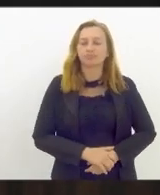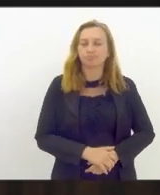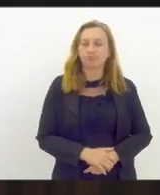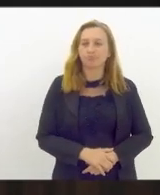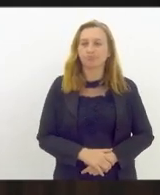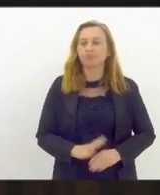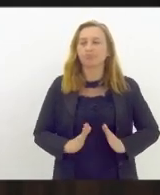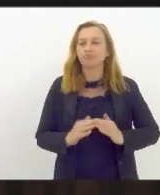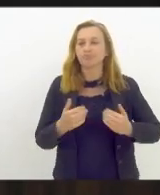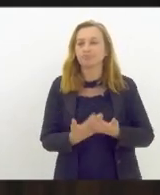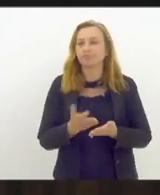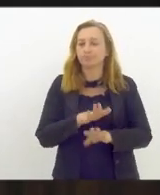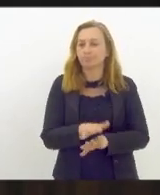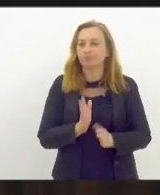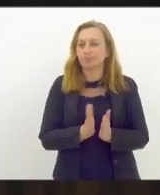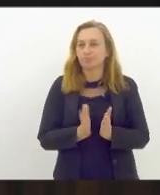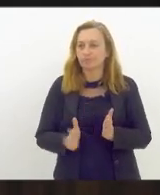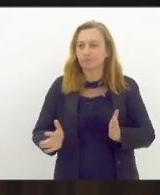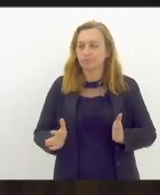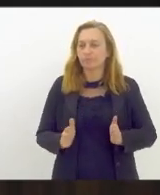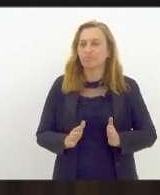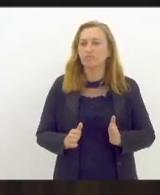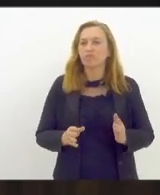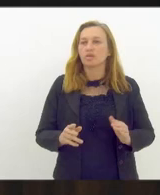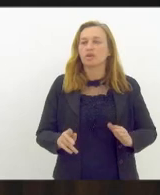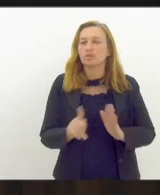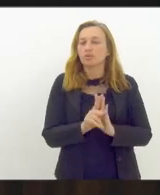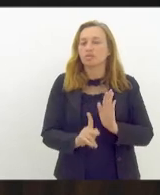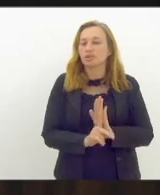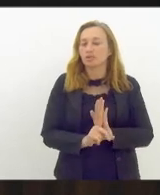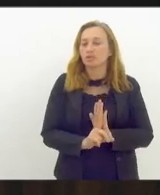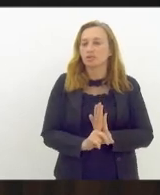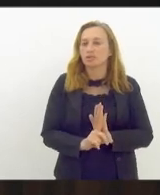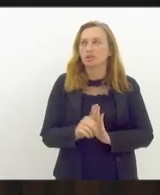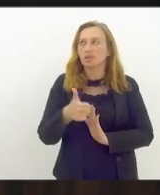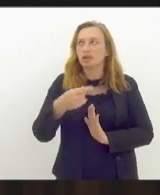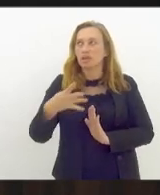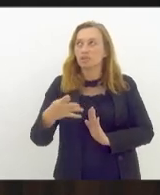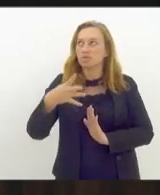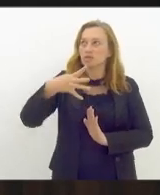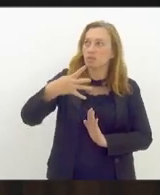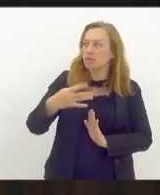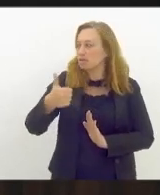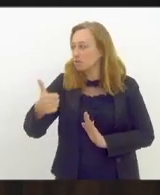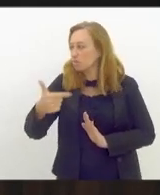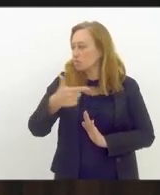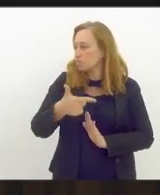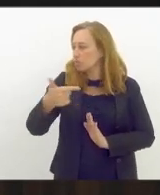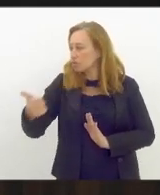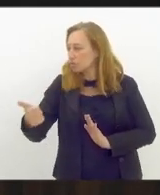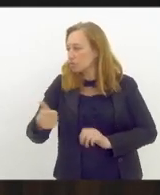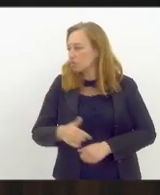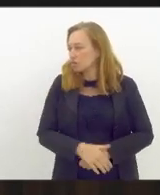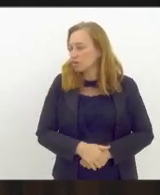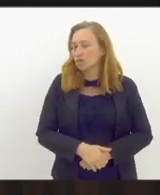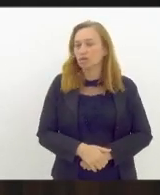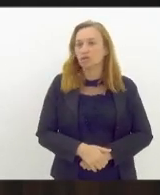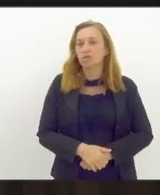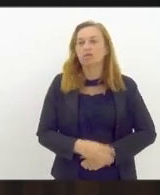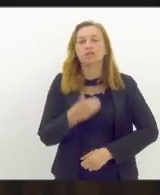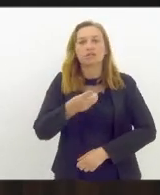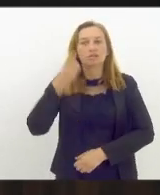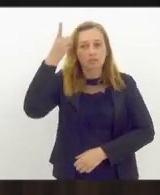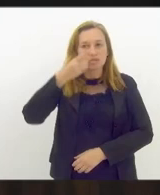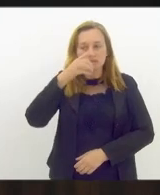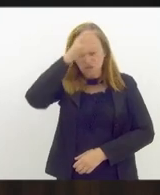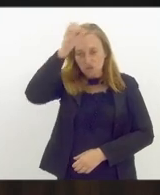É, incluído na ordem do dia, projeto de lei 1441 de 2022, de autoria da